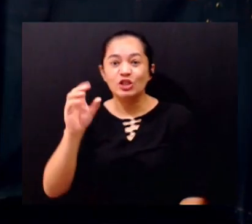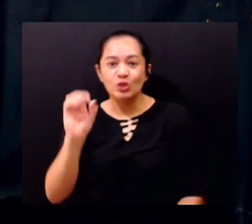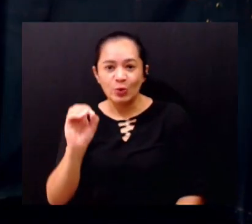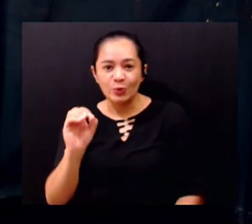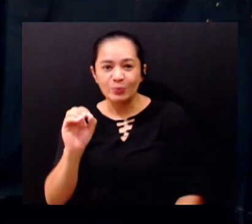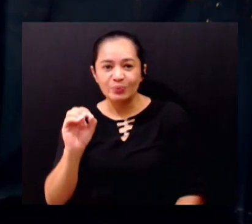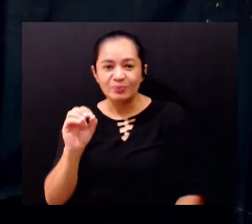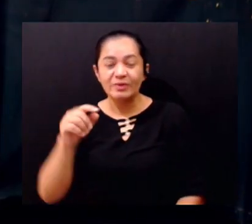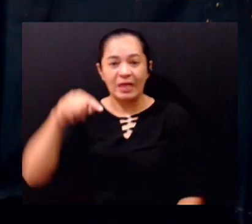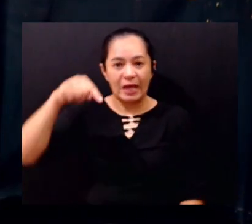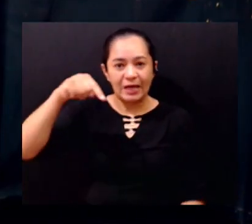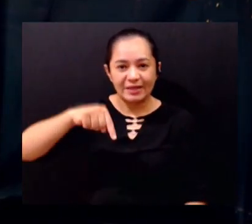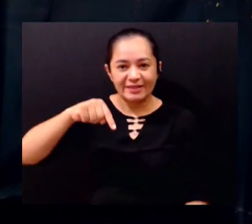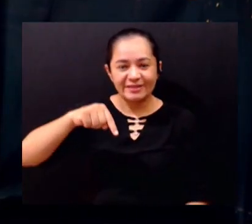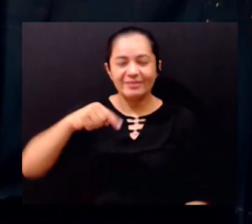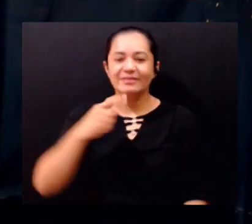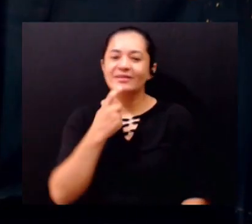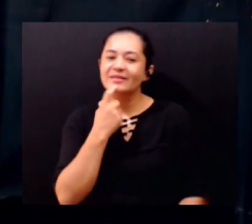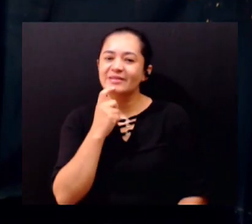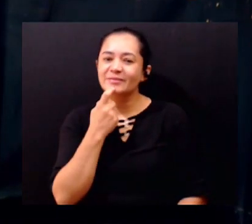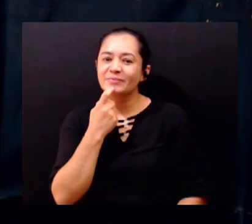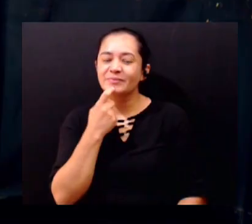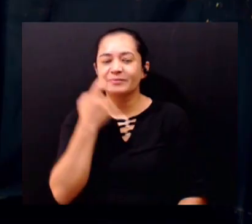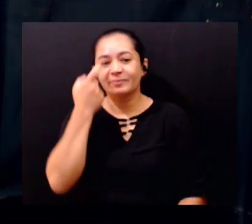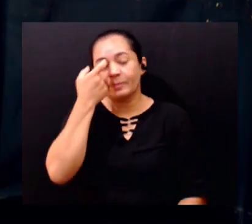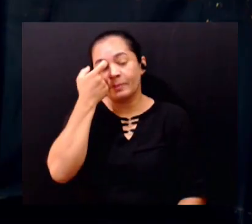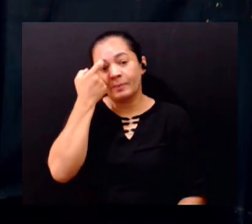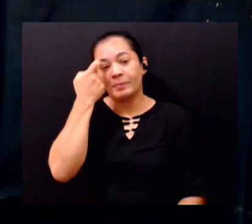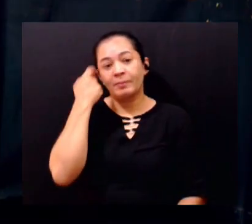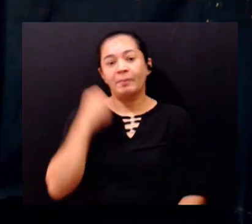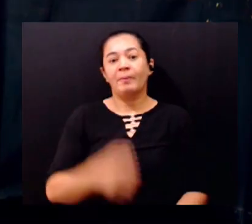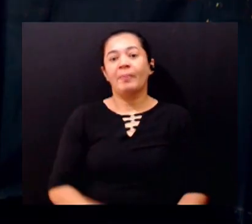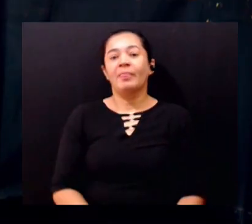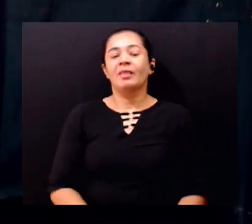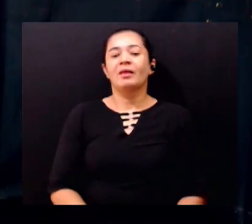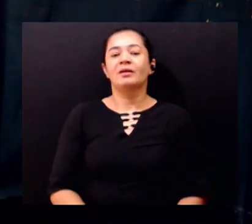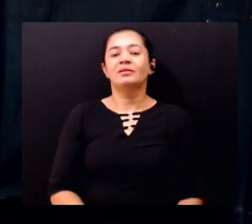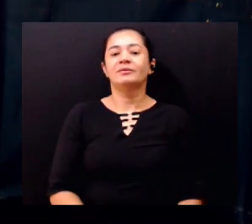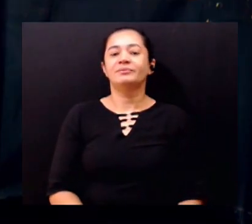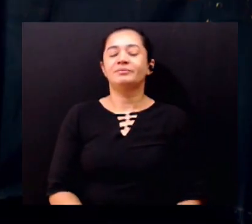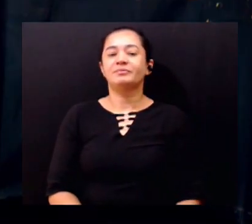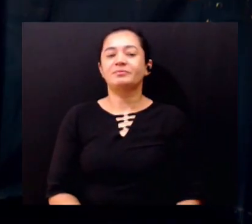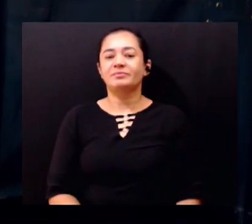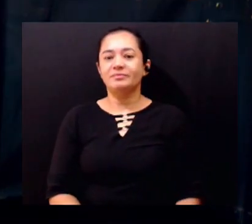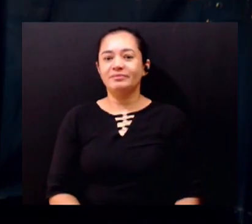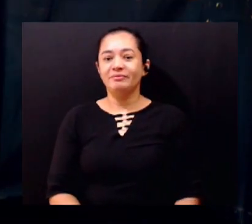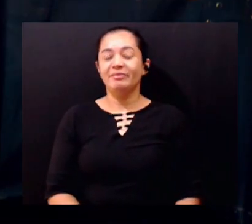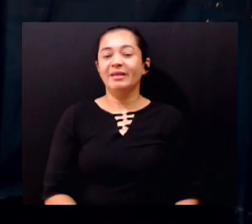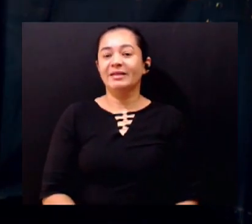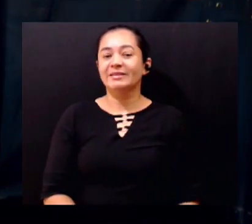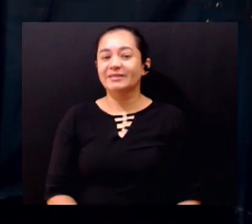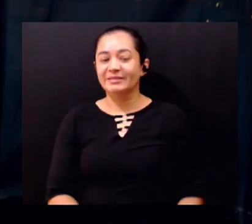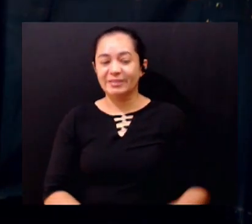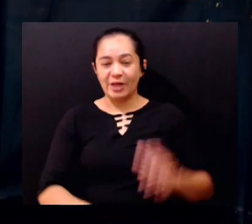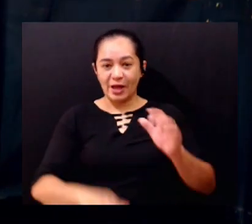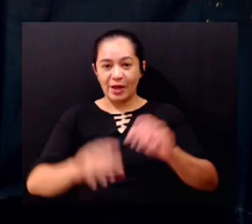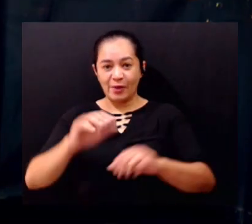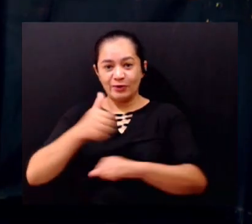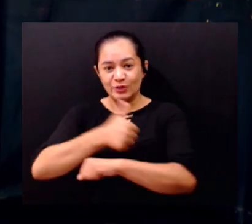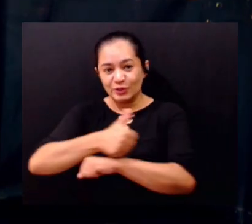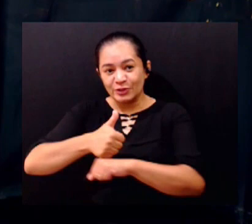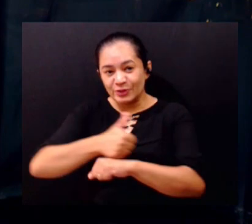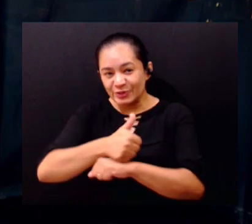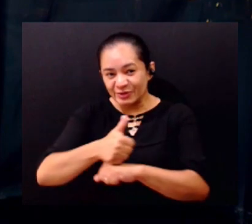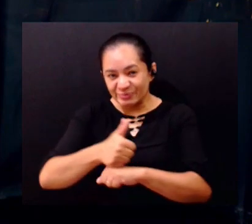de Campinas, o pessoal da cultura tem uma atividade